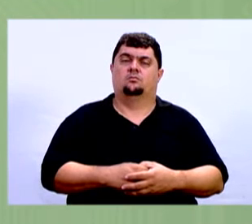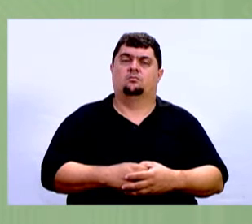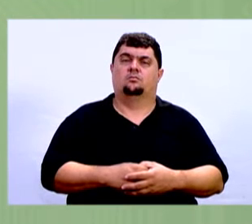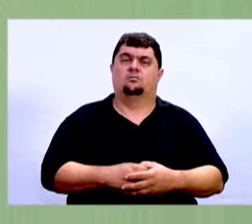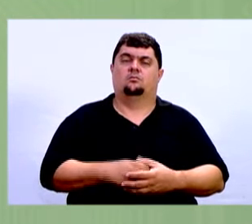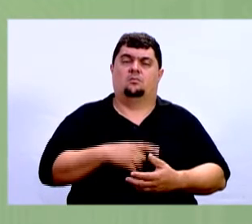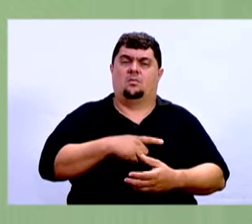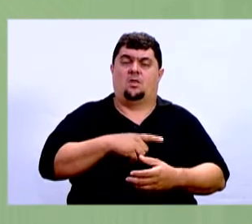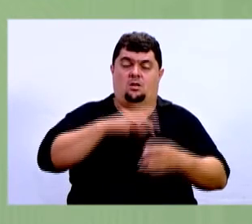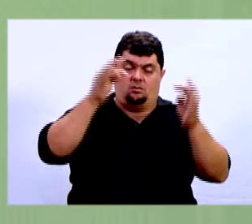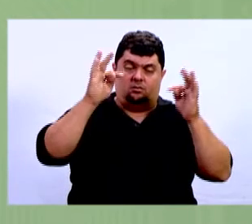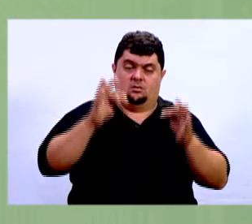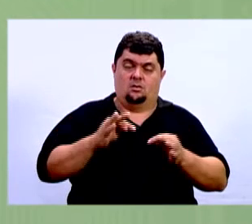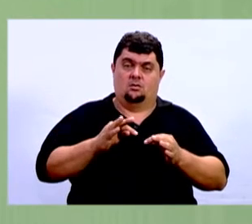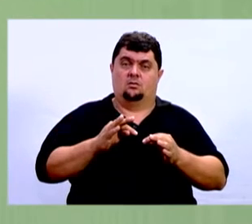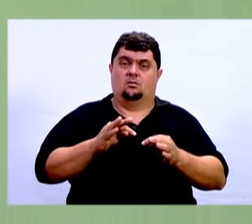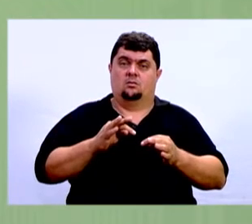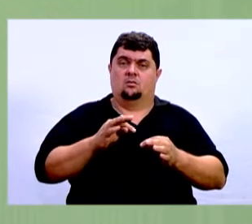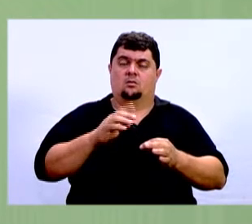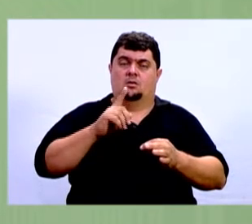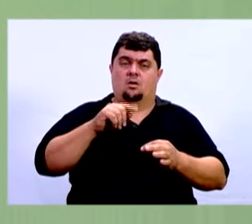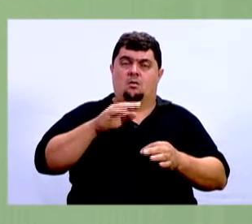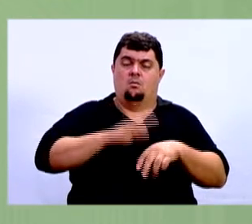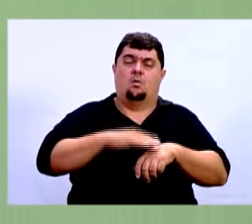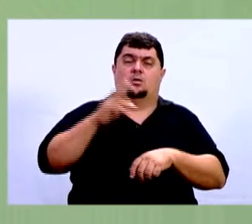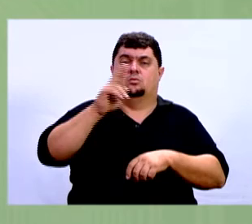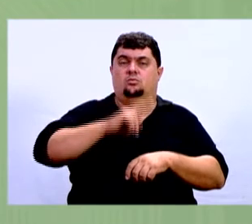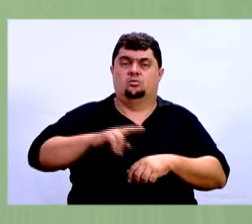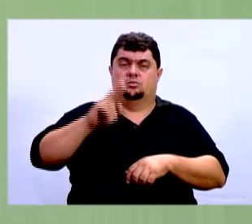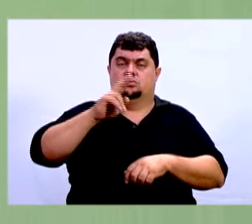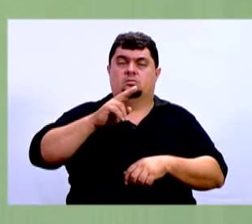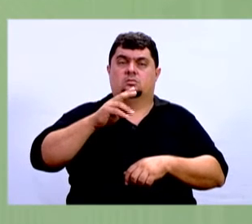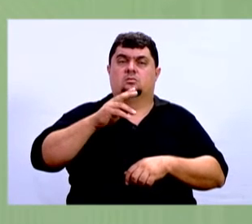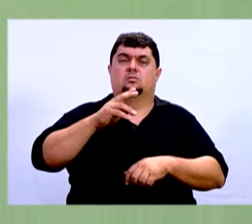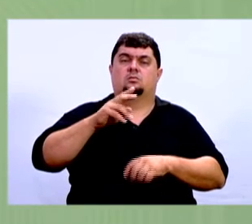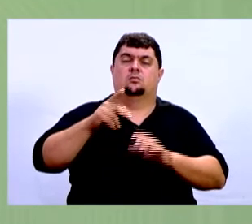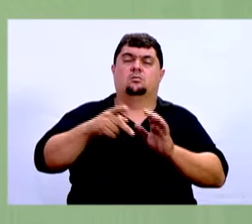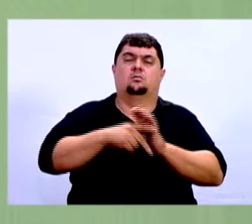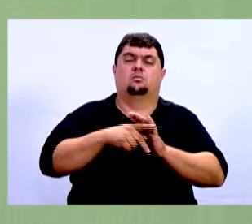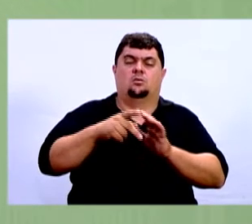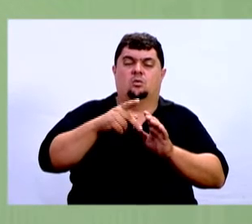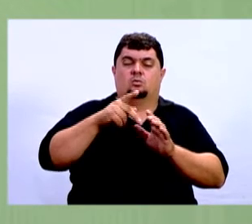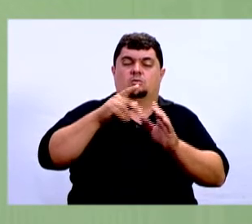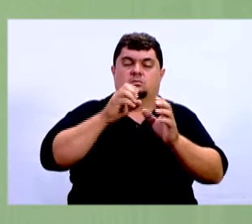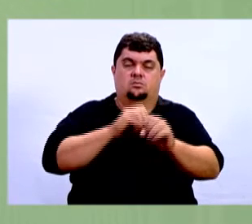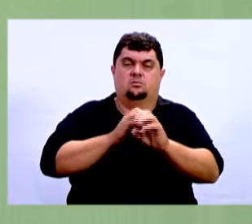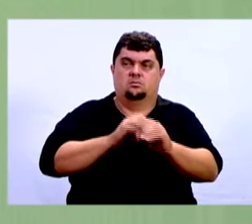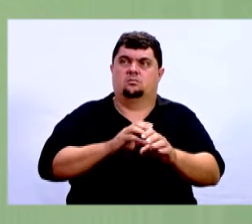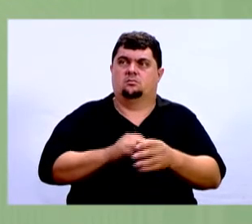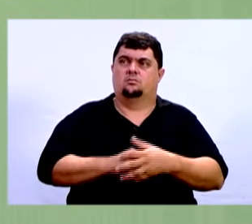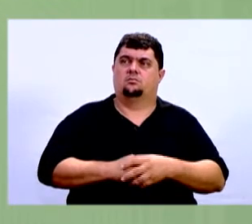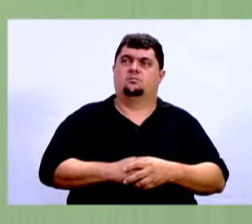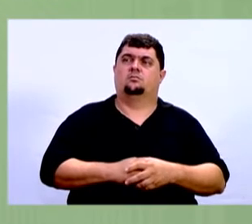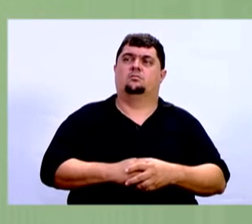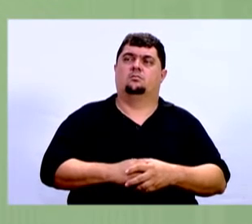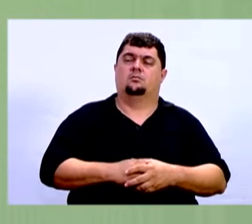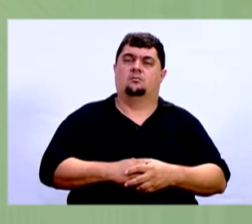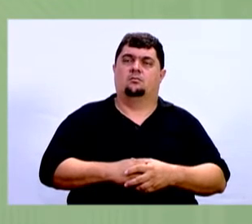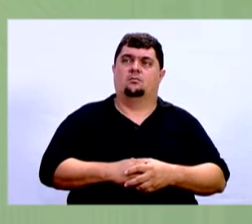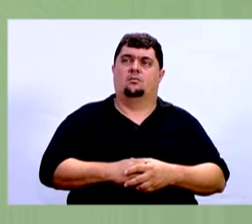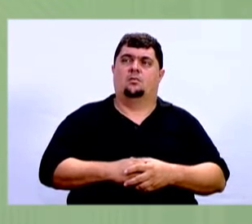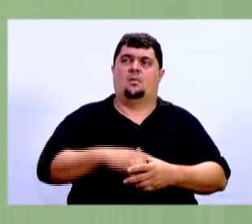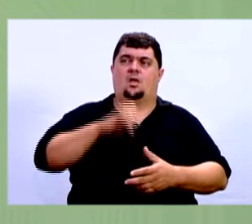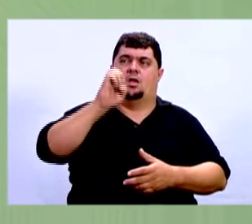Essas técnicas que a gente está trazendo aqui, elas são as mais utilizadas para o estudo em educação. Temos por fim, essa